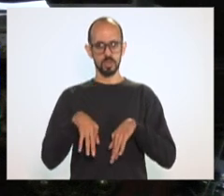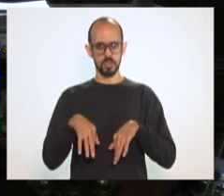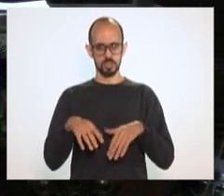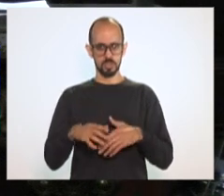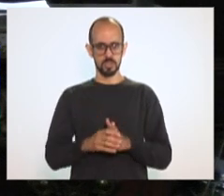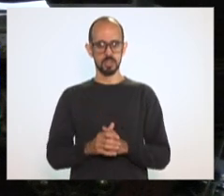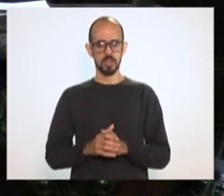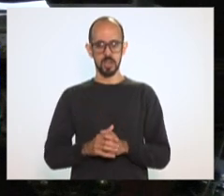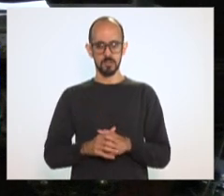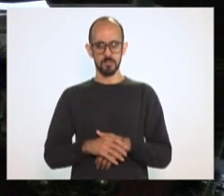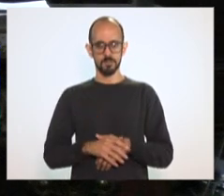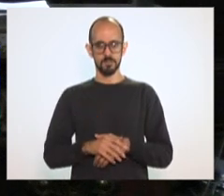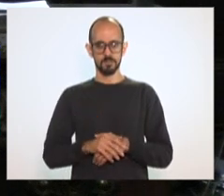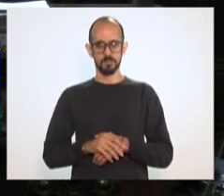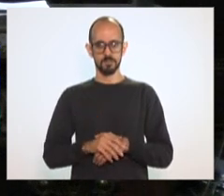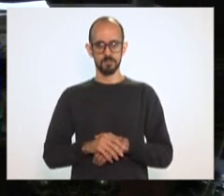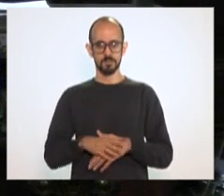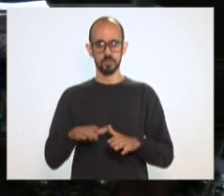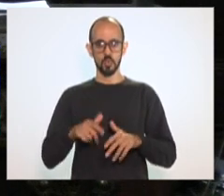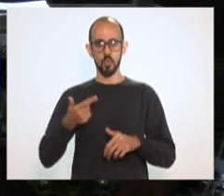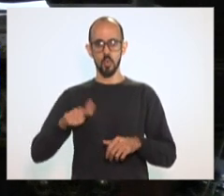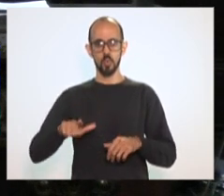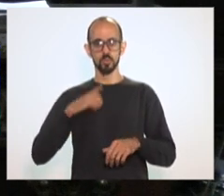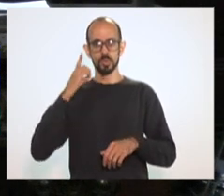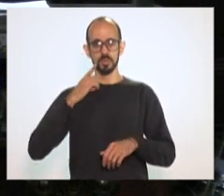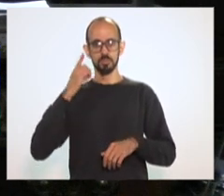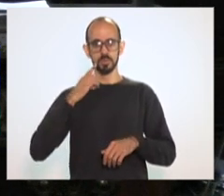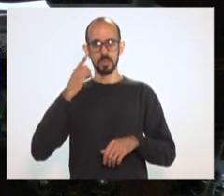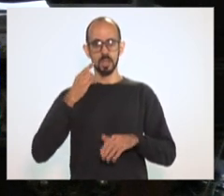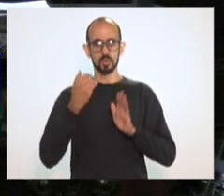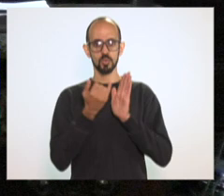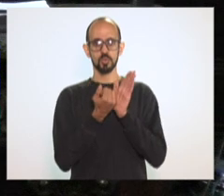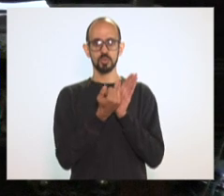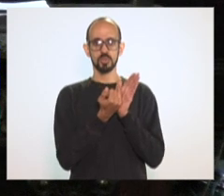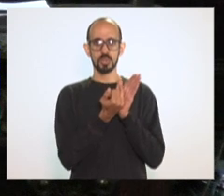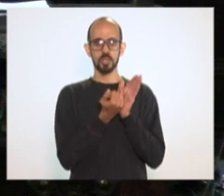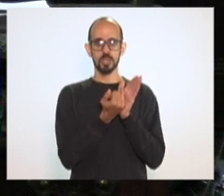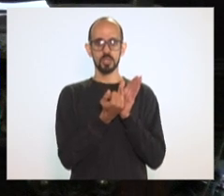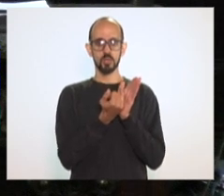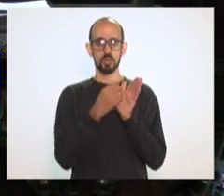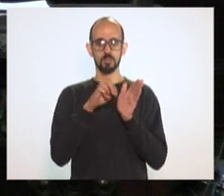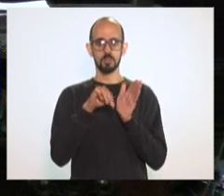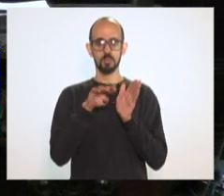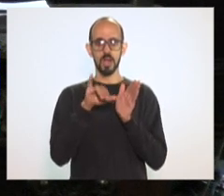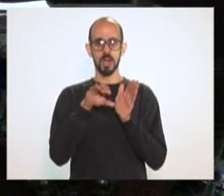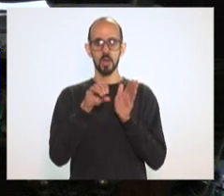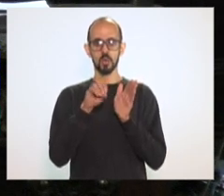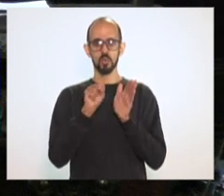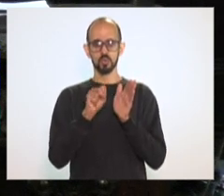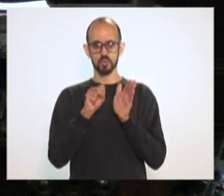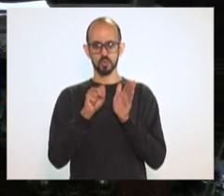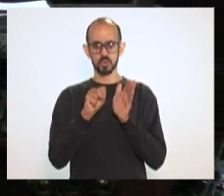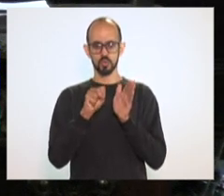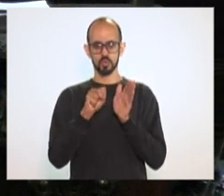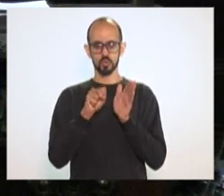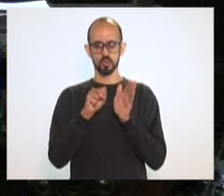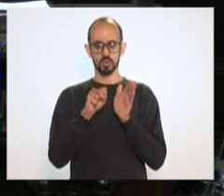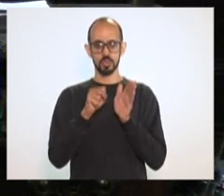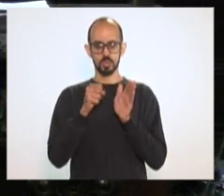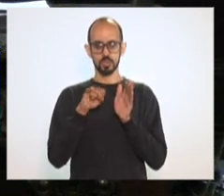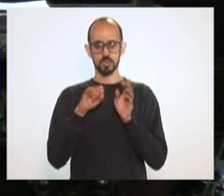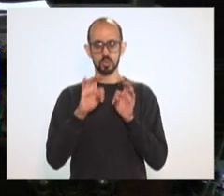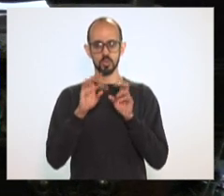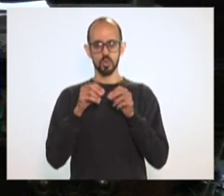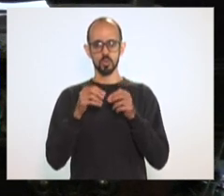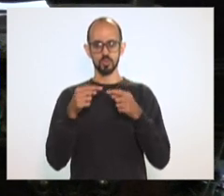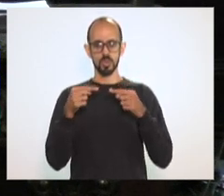expediente final o próximo deputado inscrito é o deputado Marcos Vinícius se todos estiverem de acordo para que